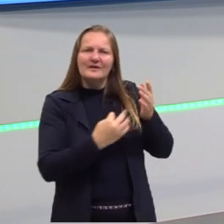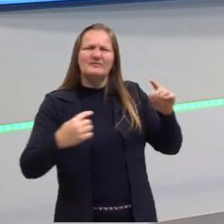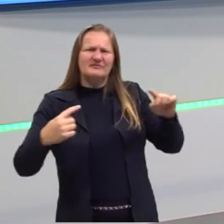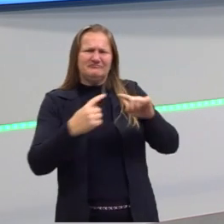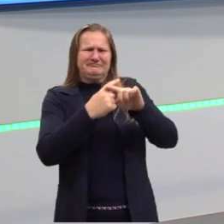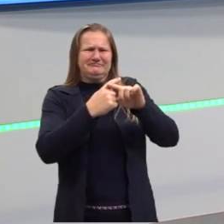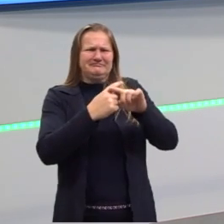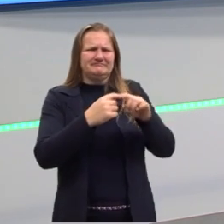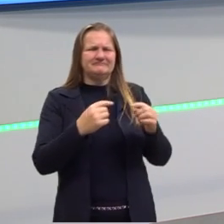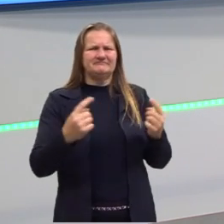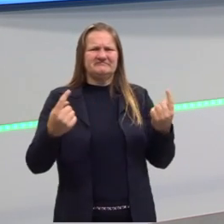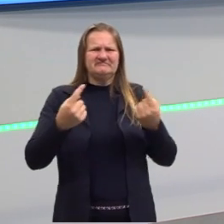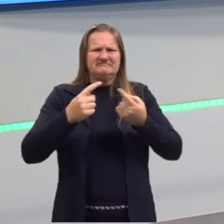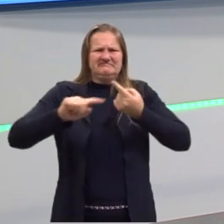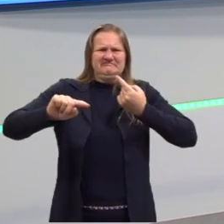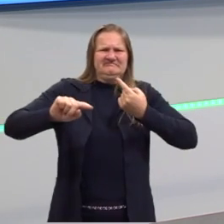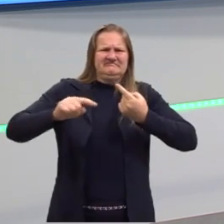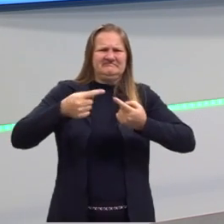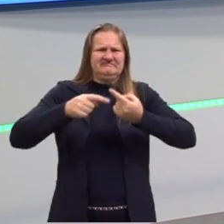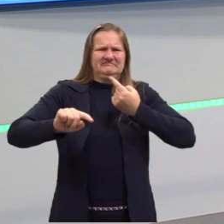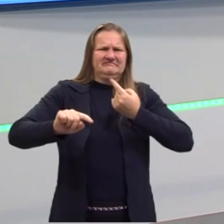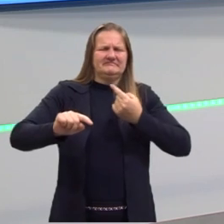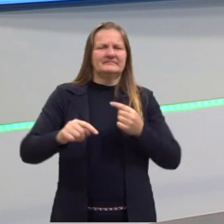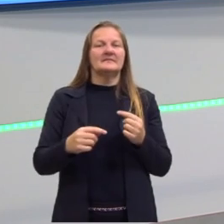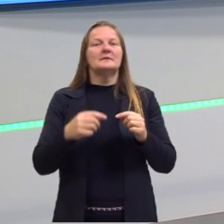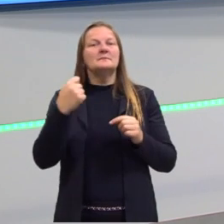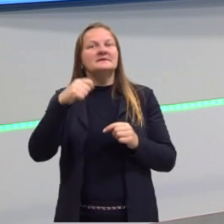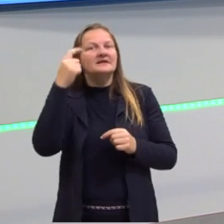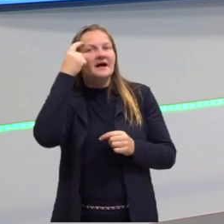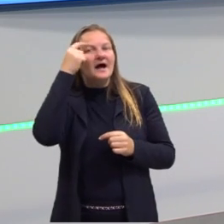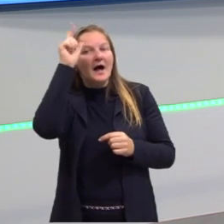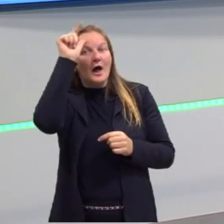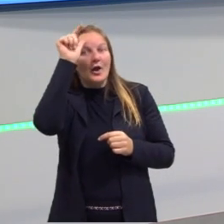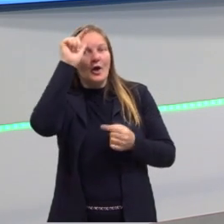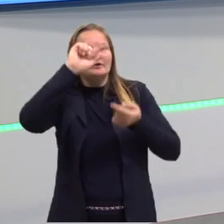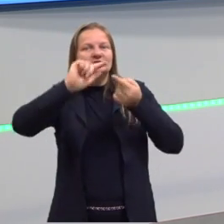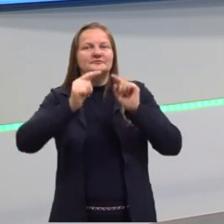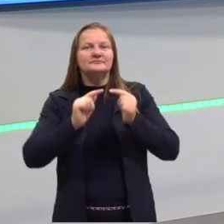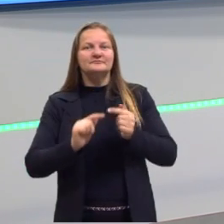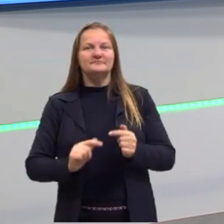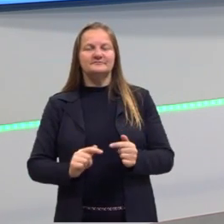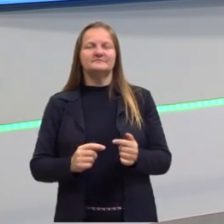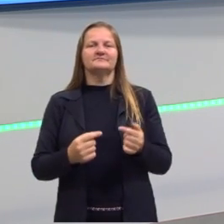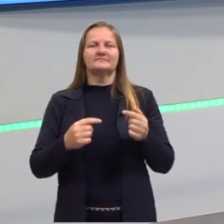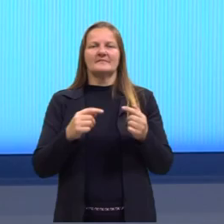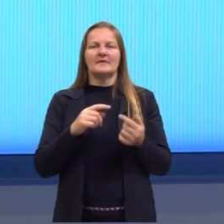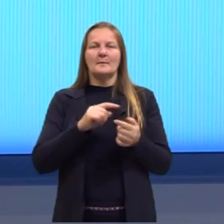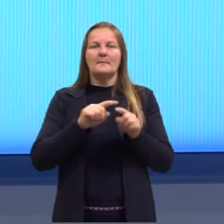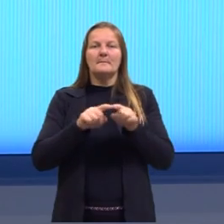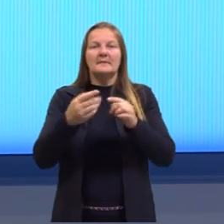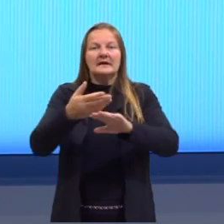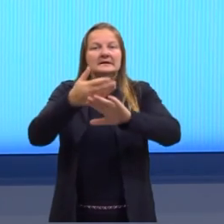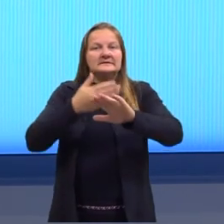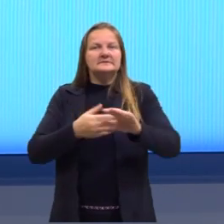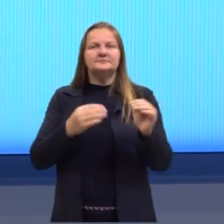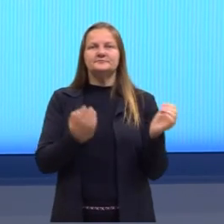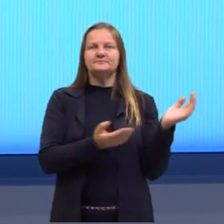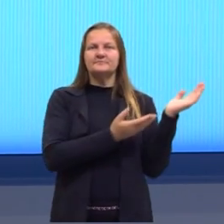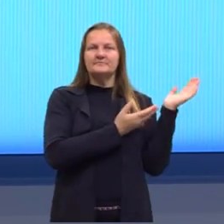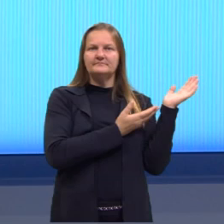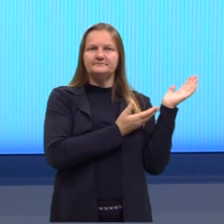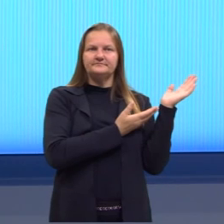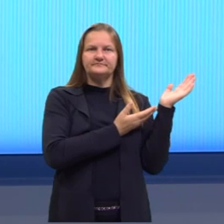nossos textos sigam uma mesma linha de raciocínio antes de entrar propriamente na aula você sabe entre aqui no cantinho